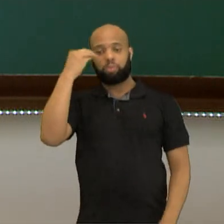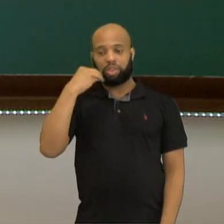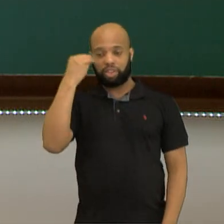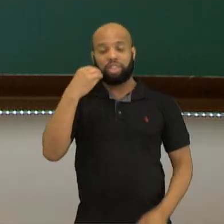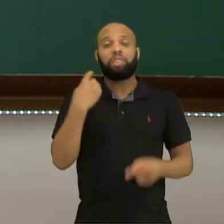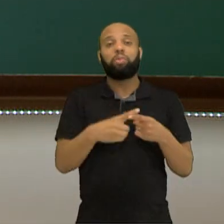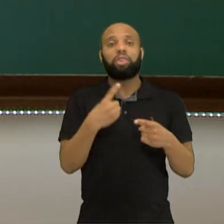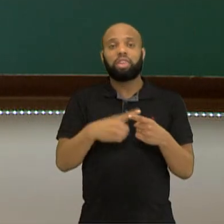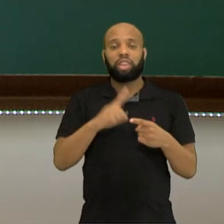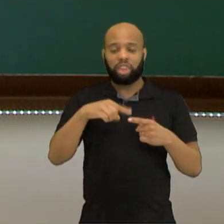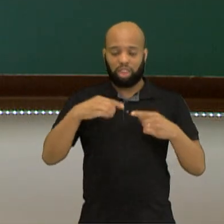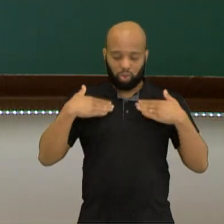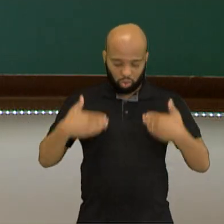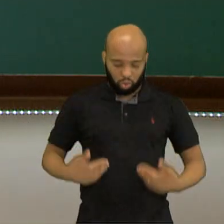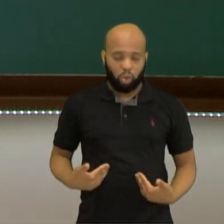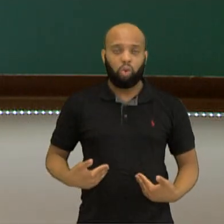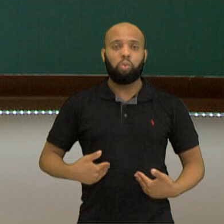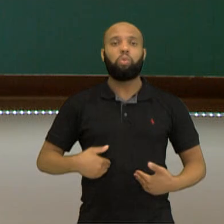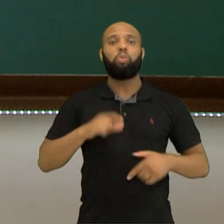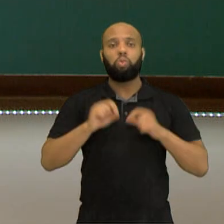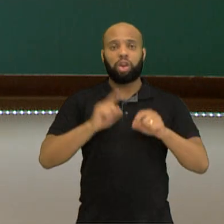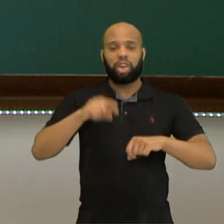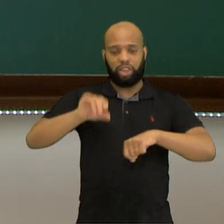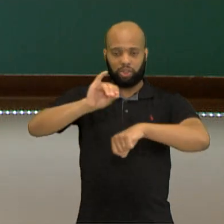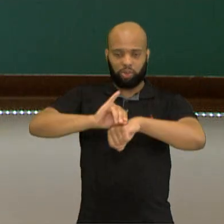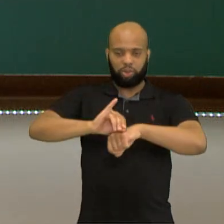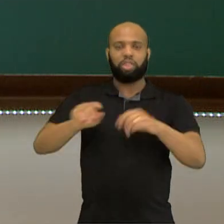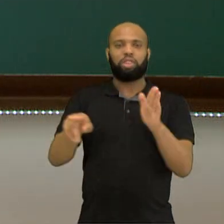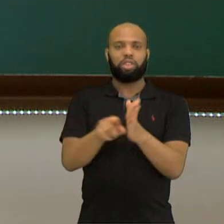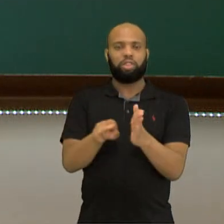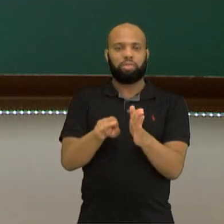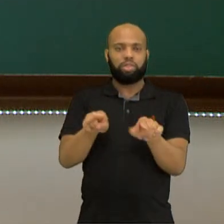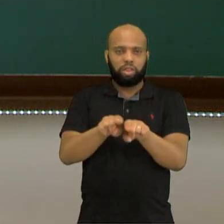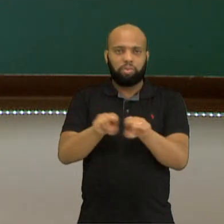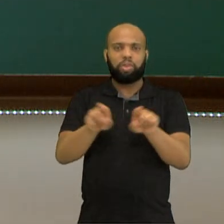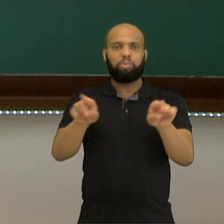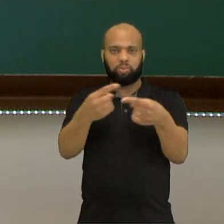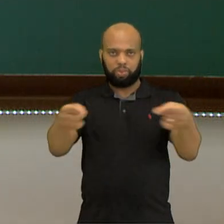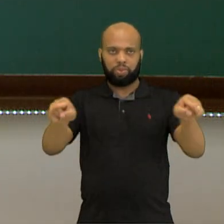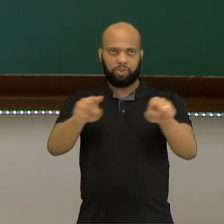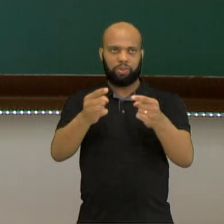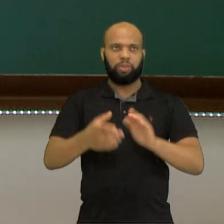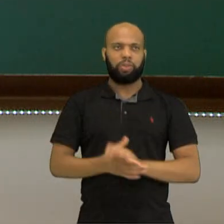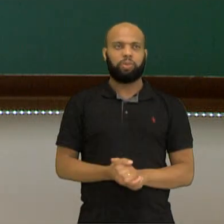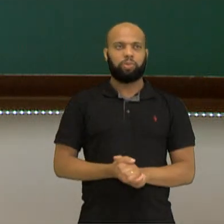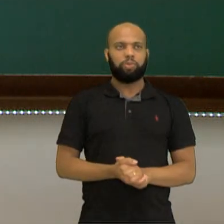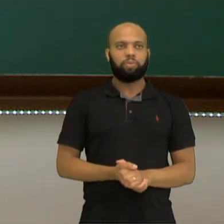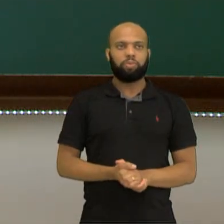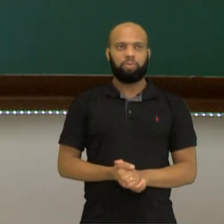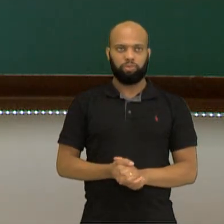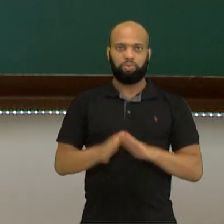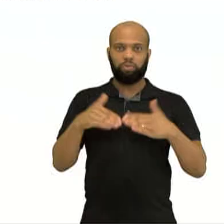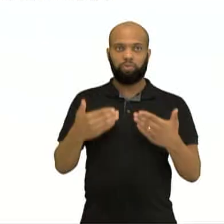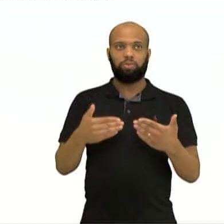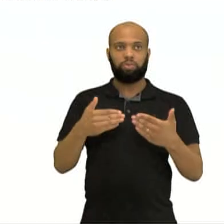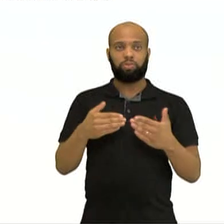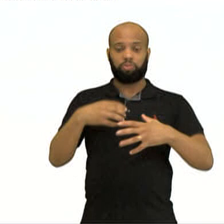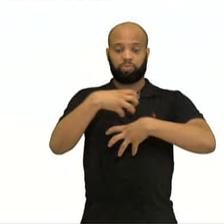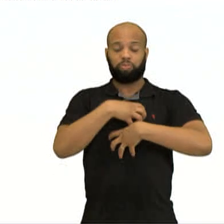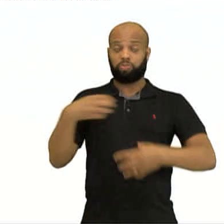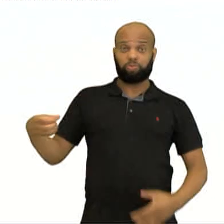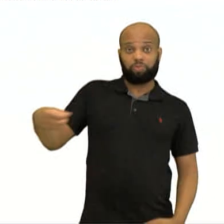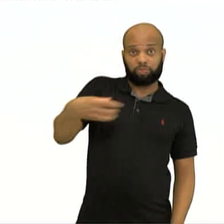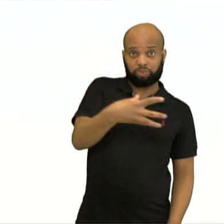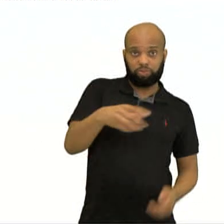o corpo, né, passa a ser um instrumento musical na produção da música dos Barbatuques. Sua forma inovadora de